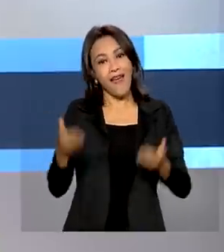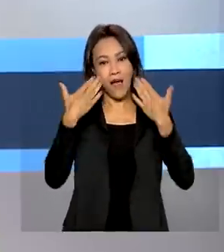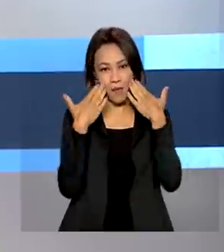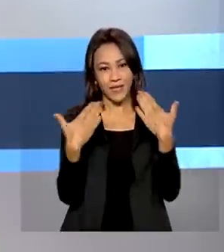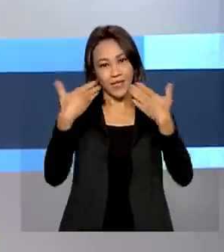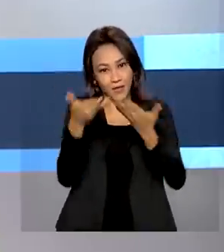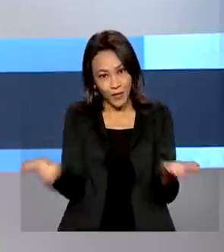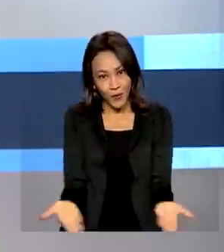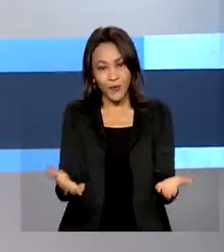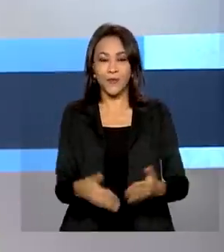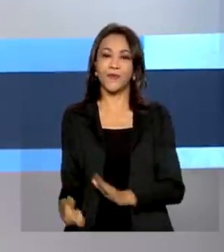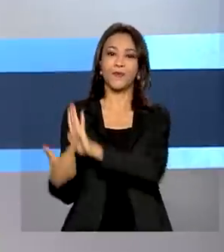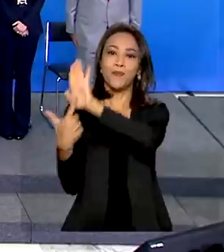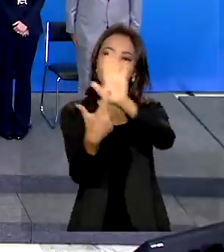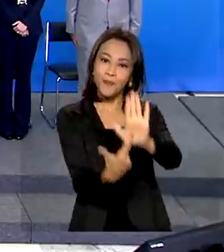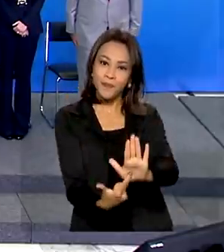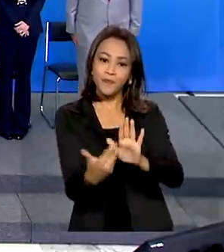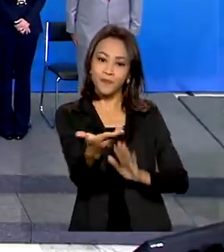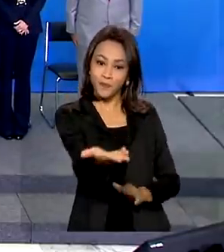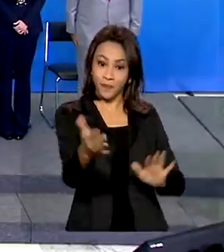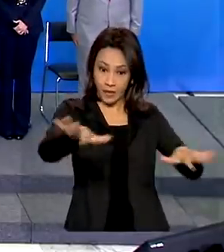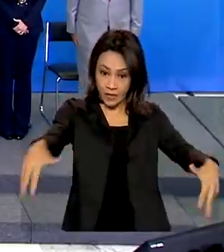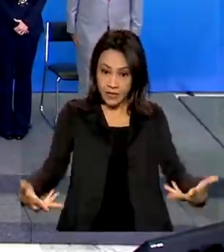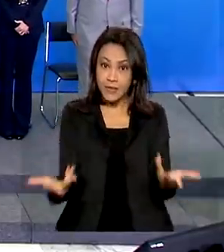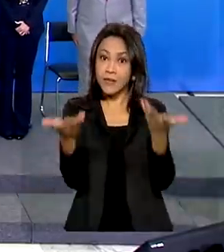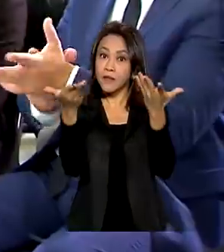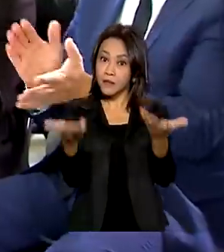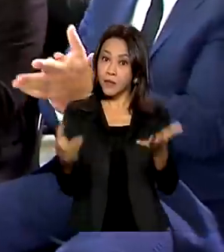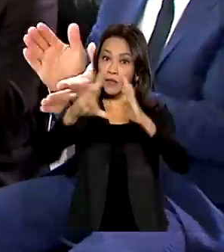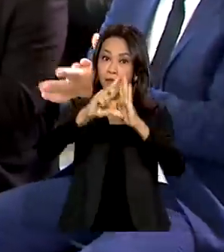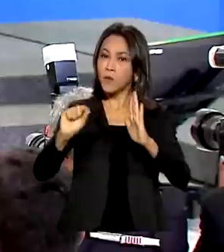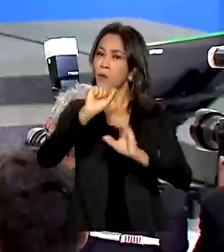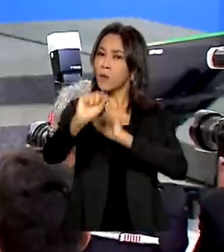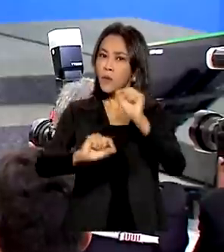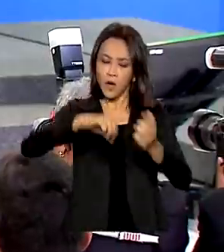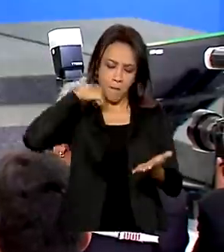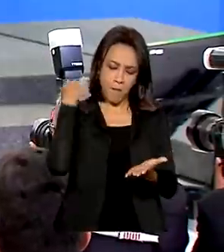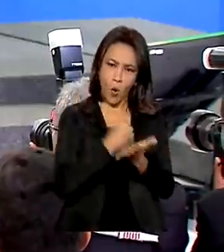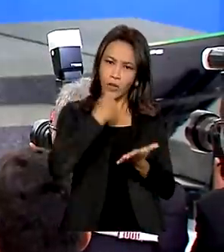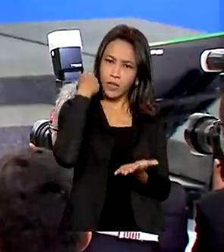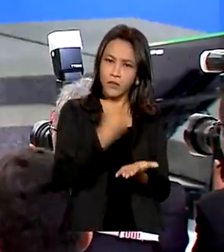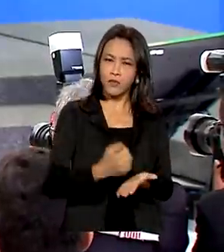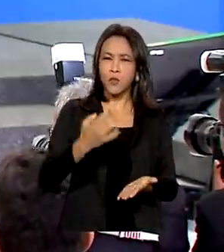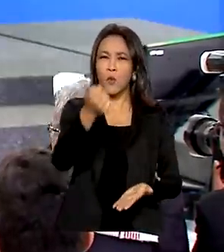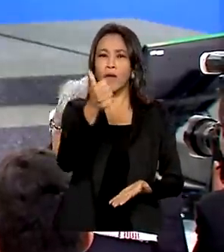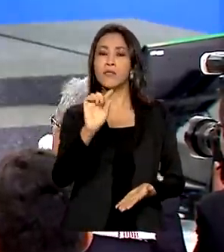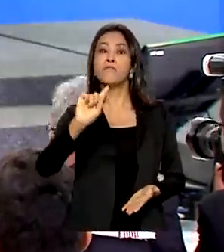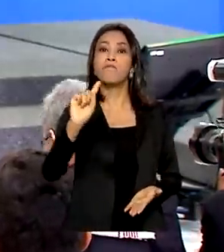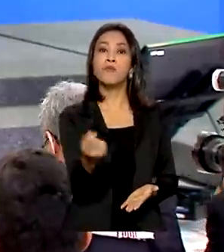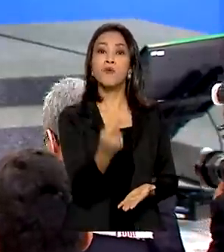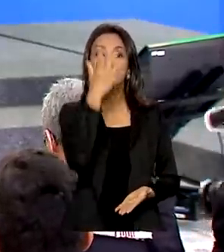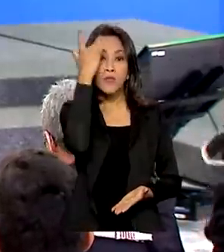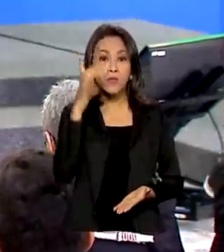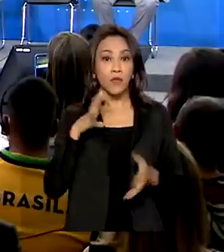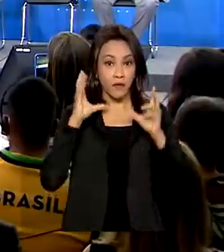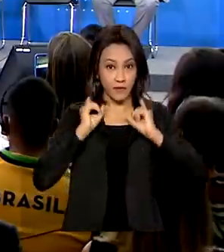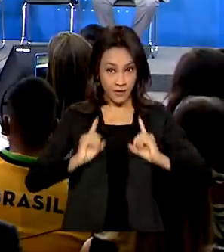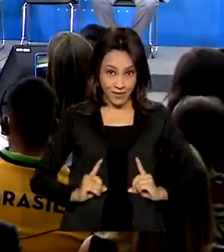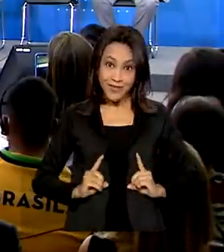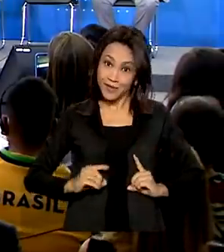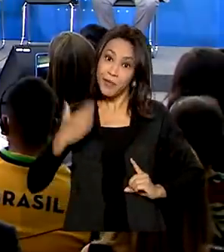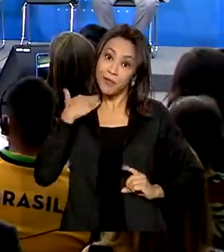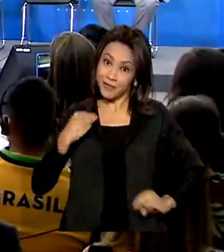e vamos mostrar ainda. Cerimônia no Palácio do Planalto marca a contratação de quase 1000 pessoas com deficiência pela